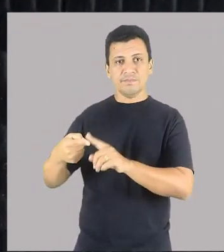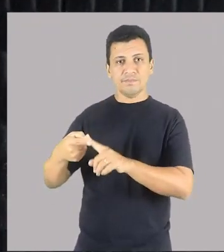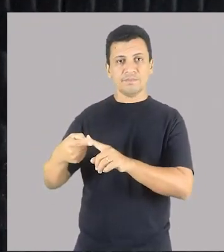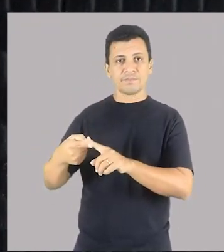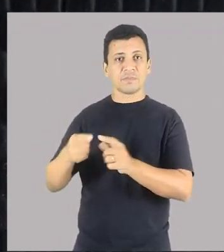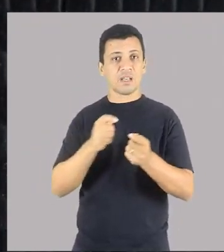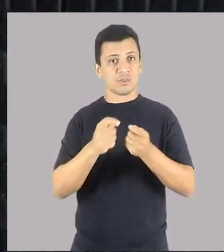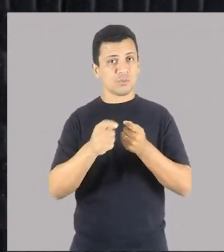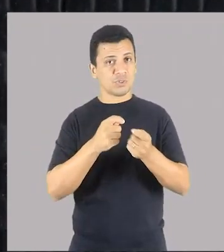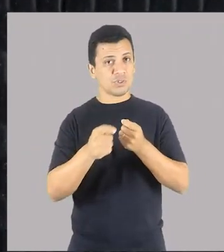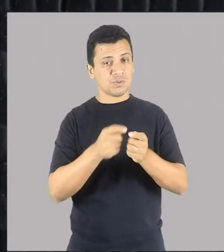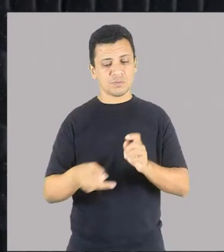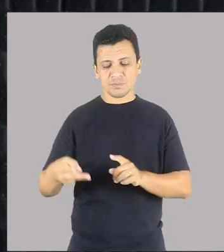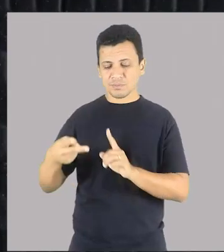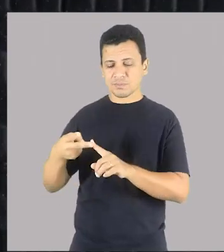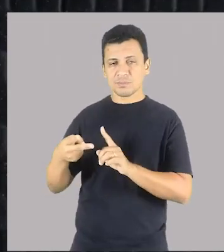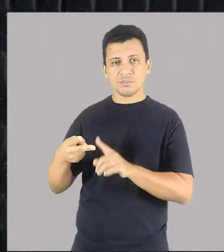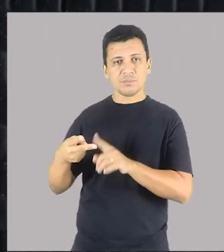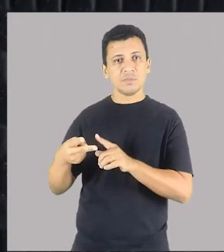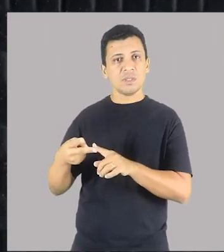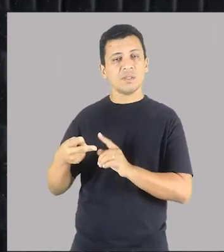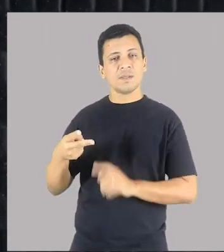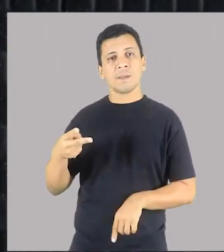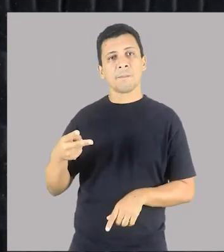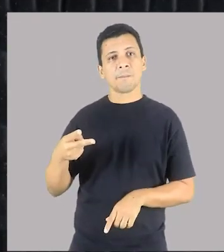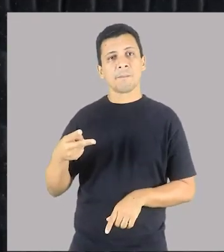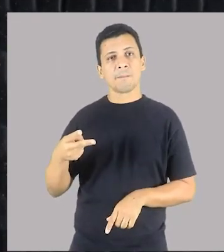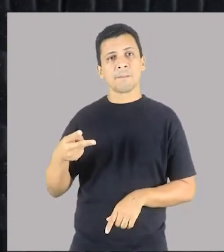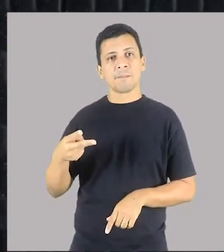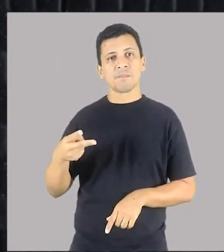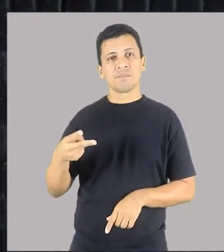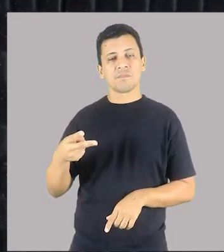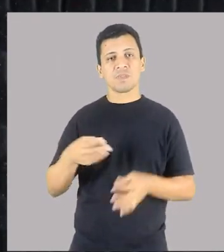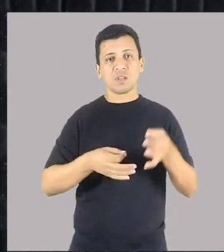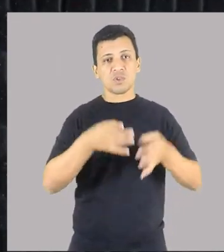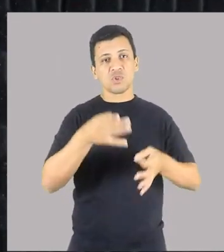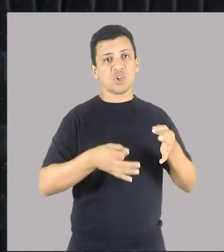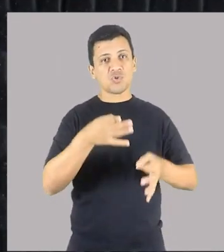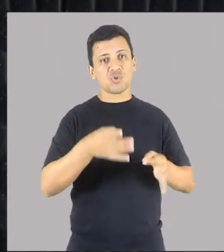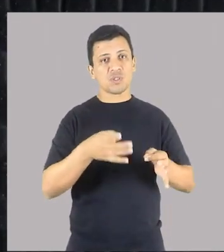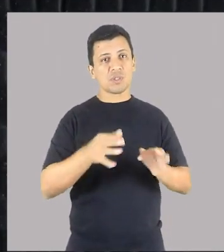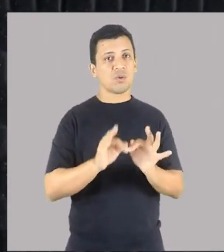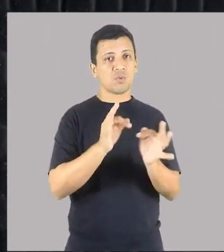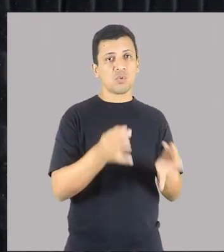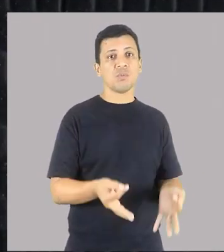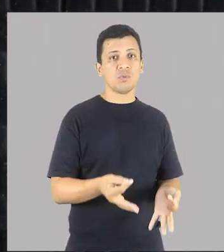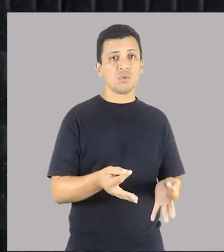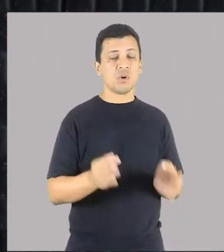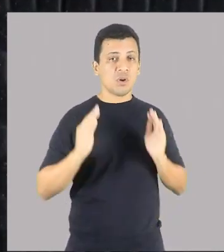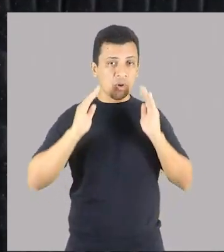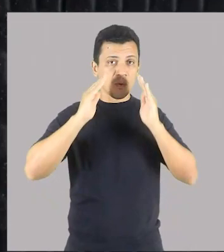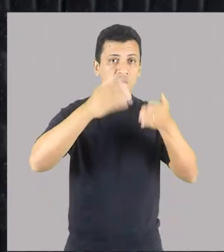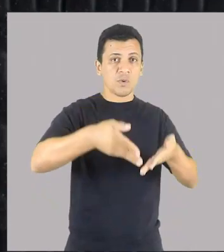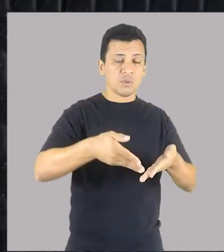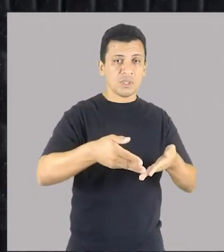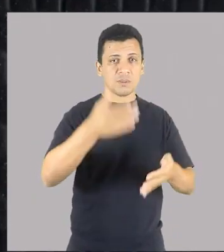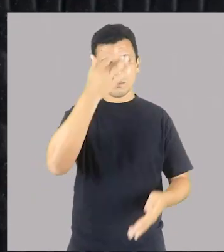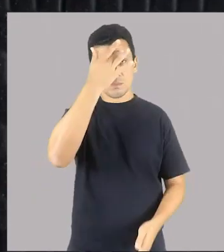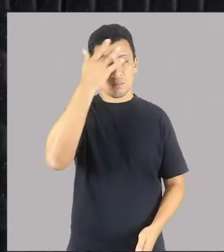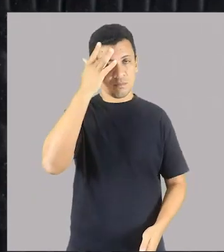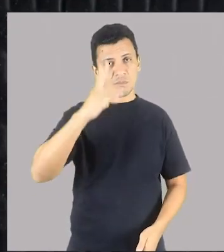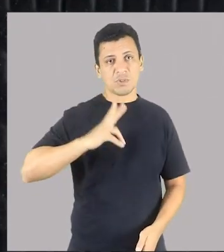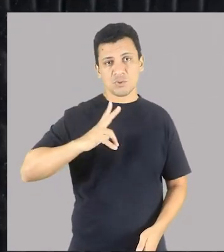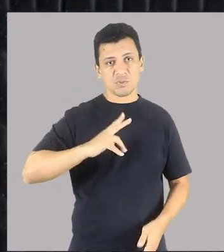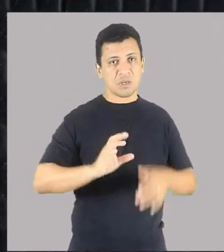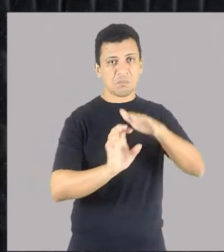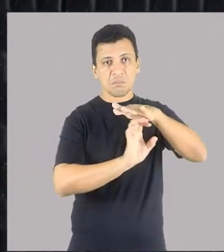judiciário administrativo e um sistema judiciário da justiça comum, ou seja, voltado aos particulares, ok?